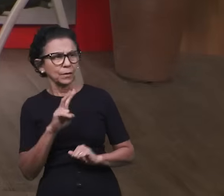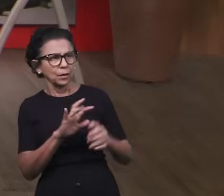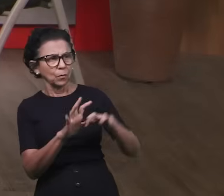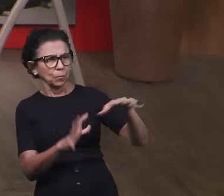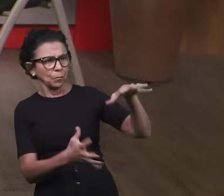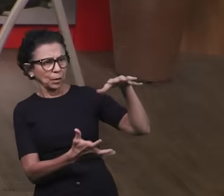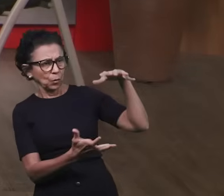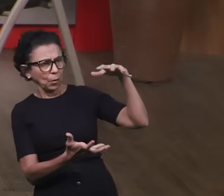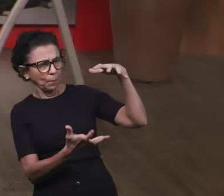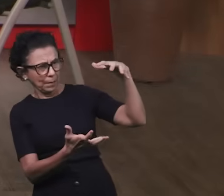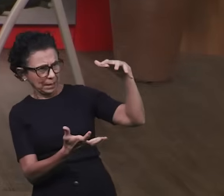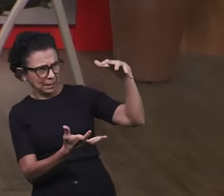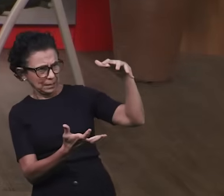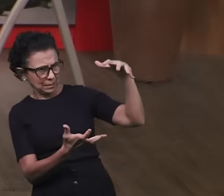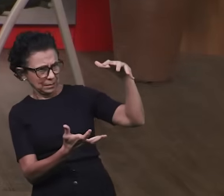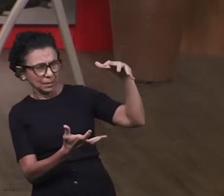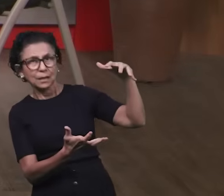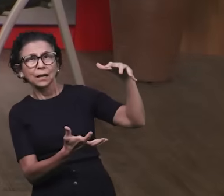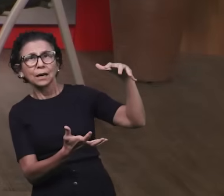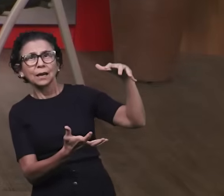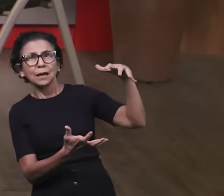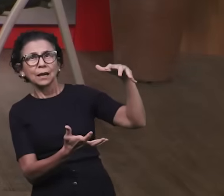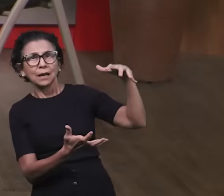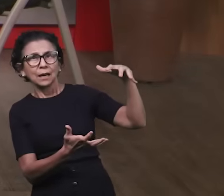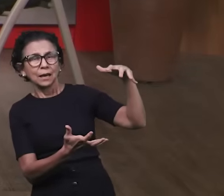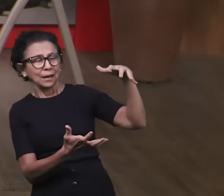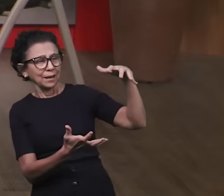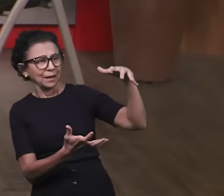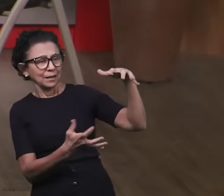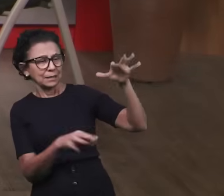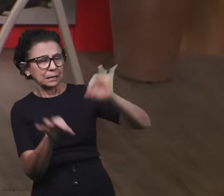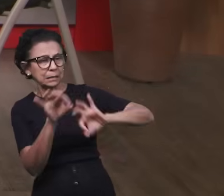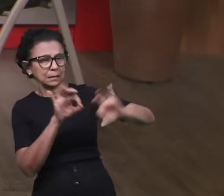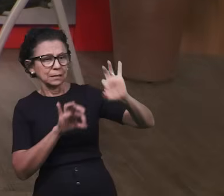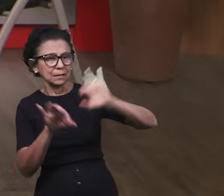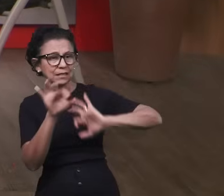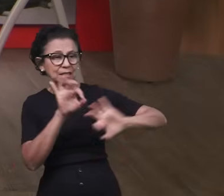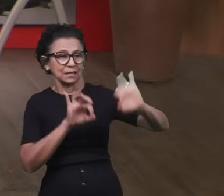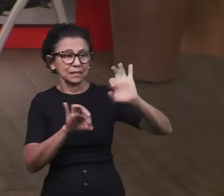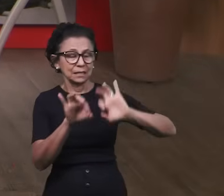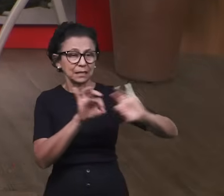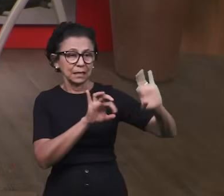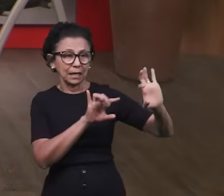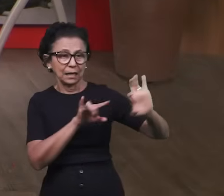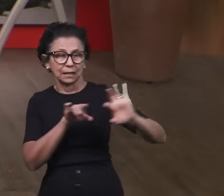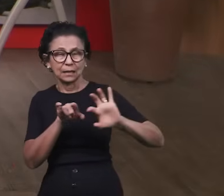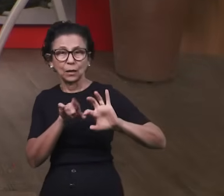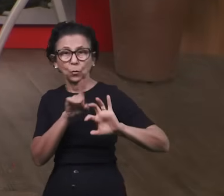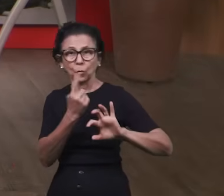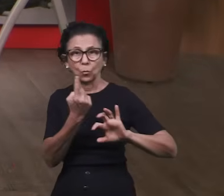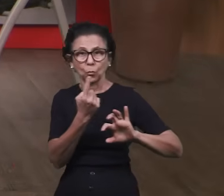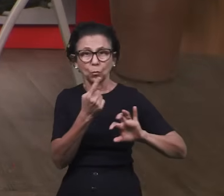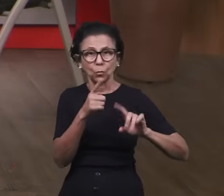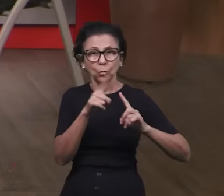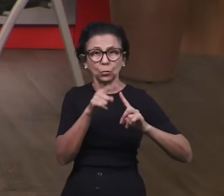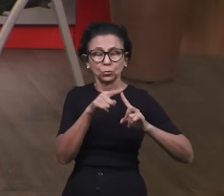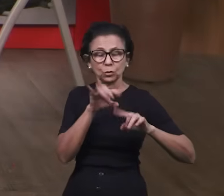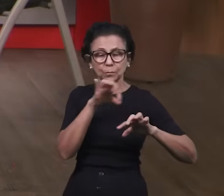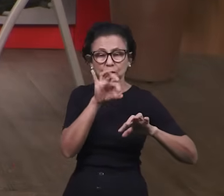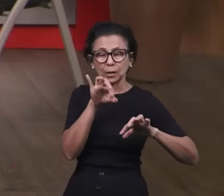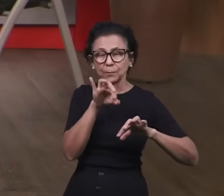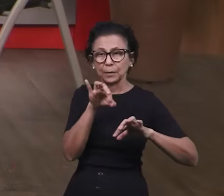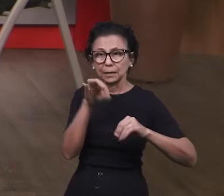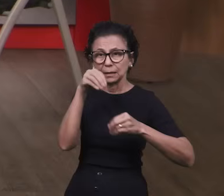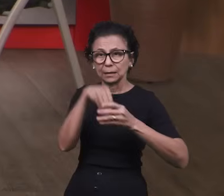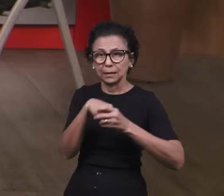ela só coloca mel. Por isso que não cai. Você fica assim, poxa, como é que a abelha vai botar ali dentro do favo e não vai cair até ele ser fechado, ou